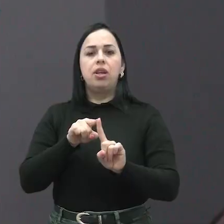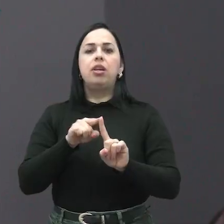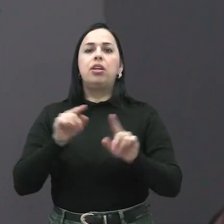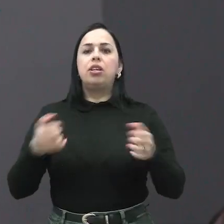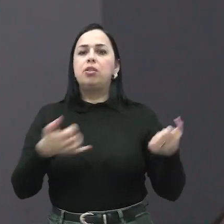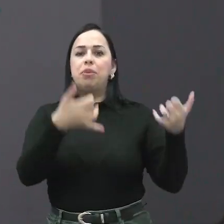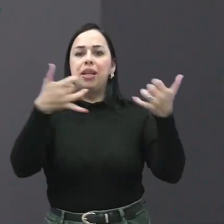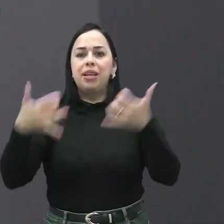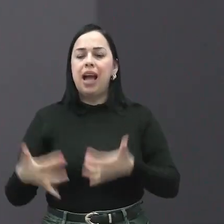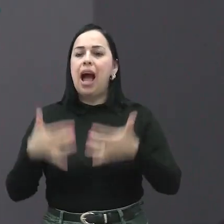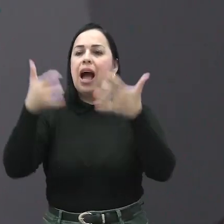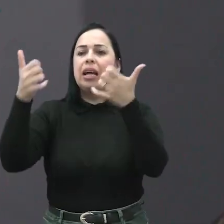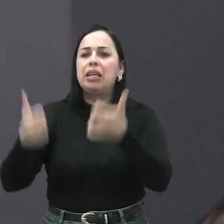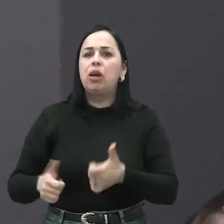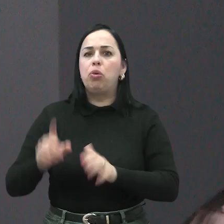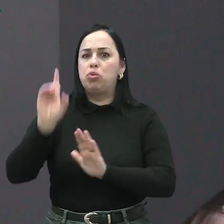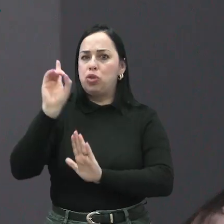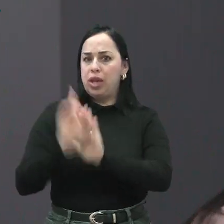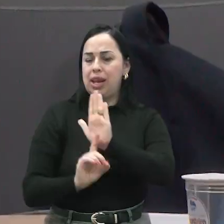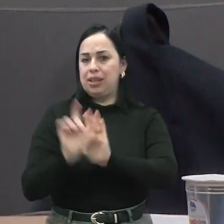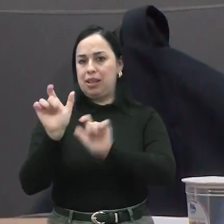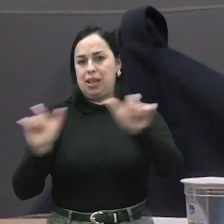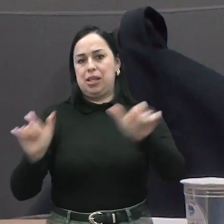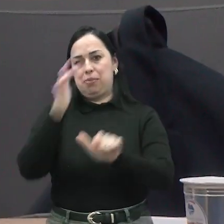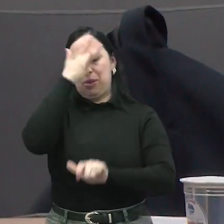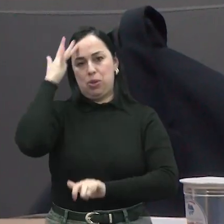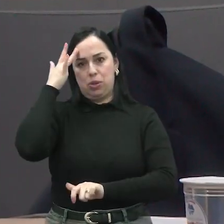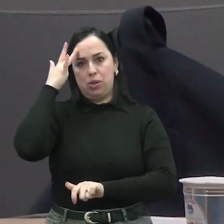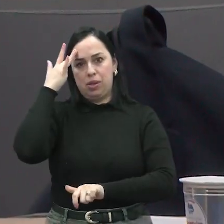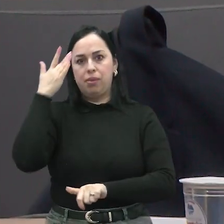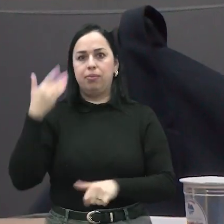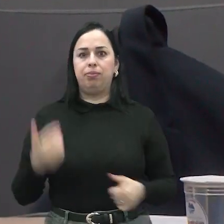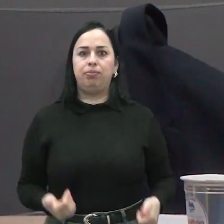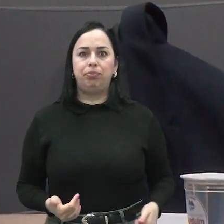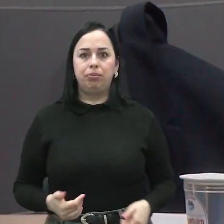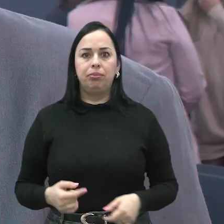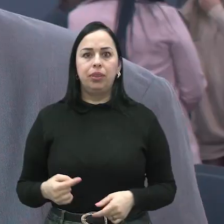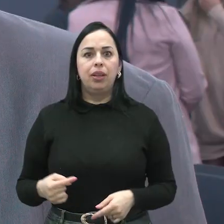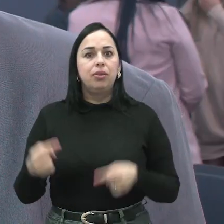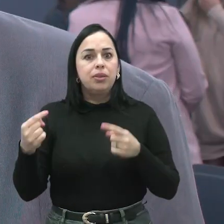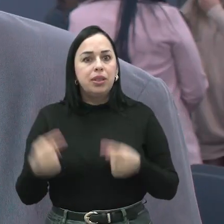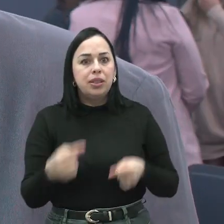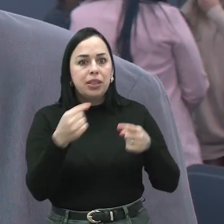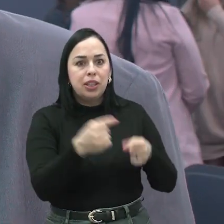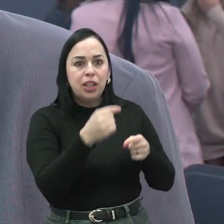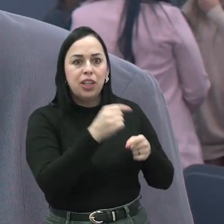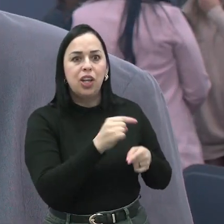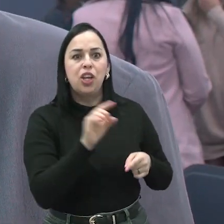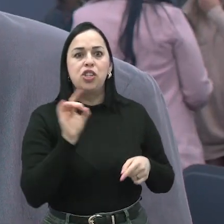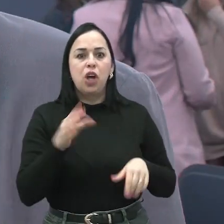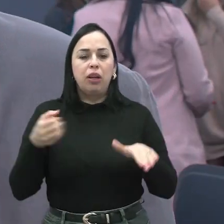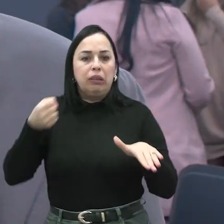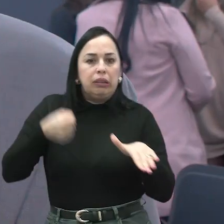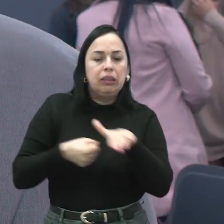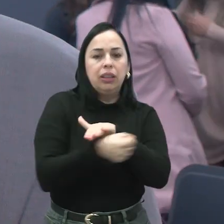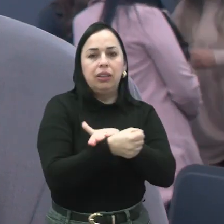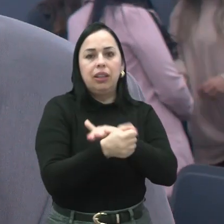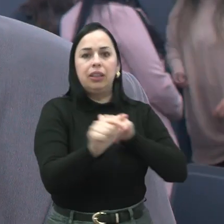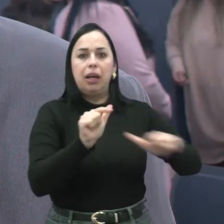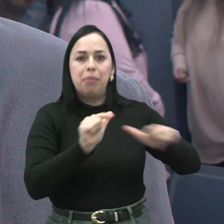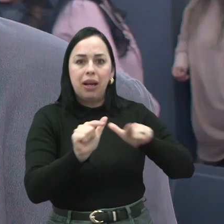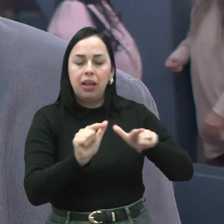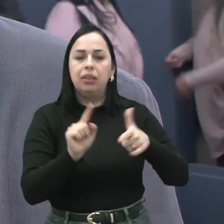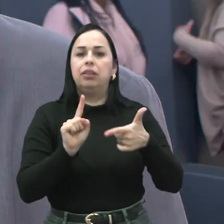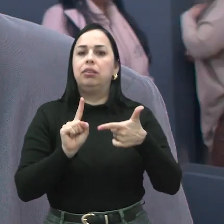objetivo discutir os direitos das pessoas com deficiência na procura por um emprego. O desafio não está ligado somente ao ingresso, né?